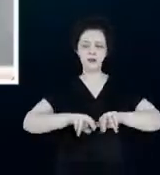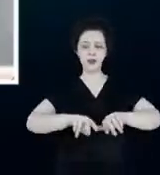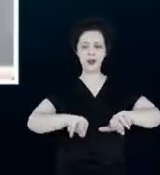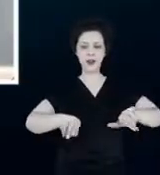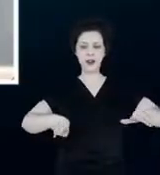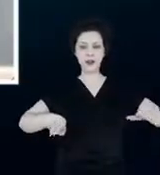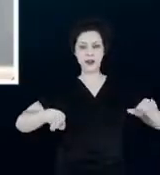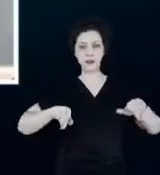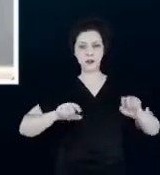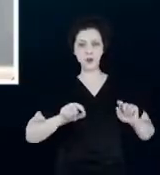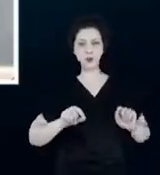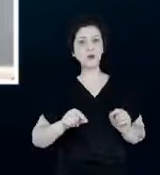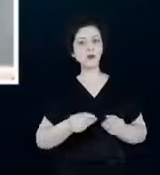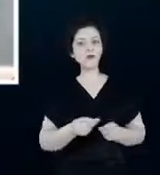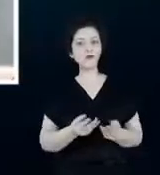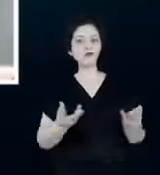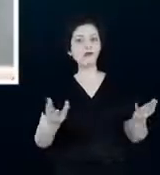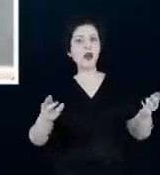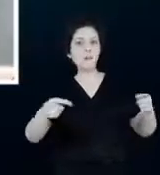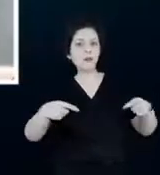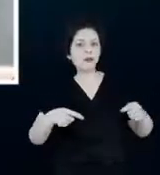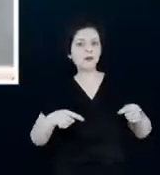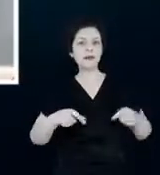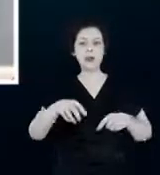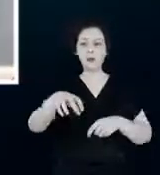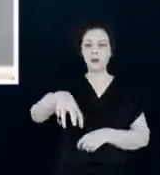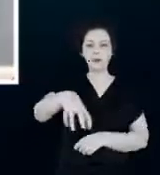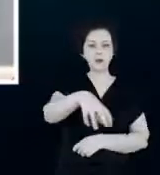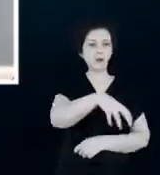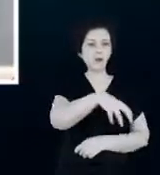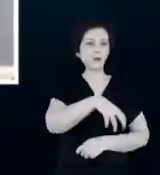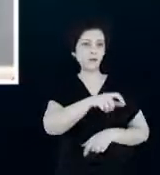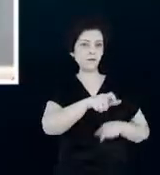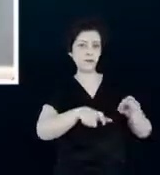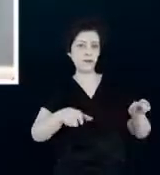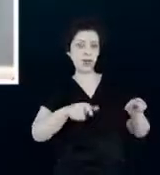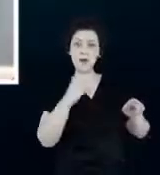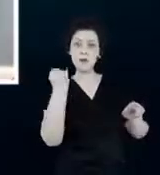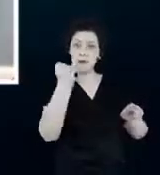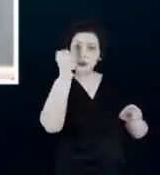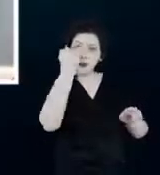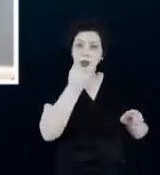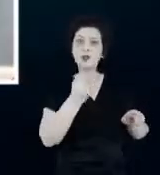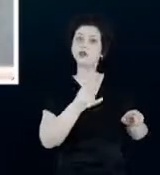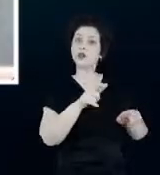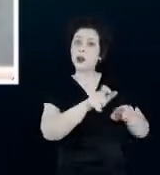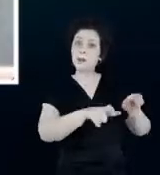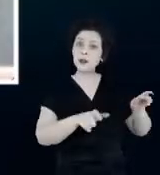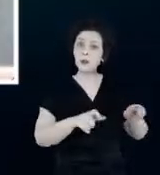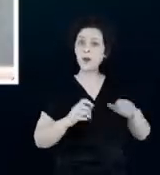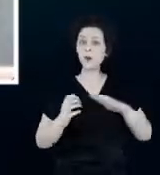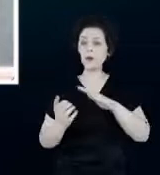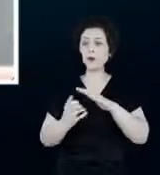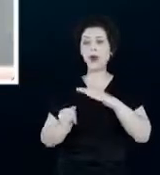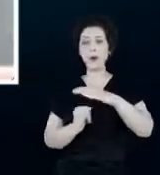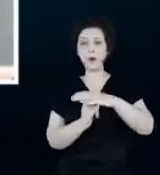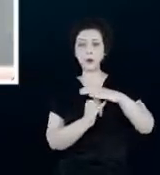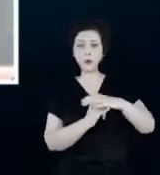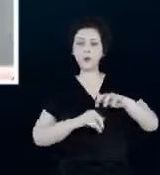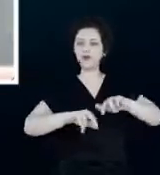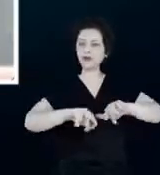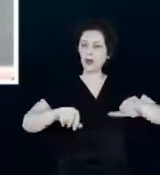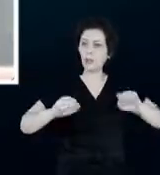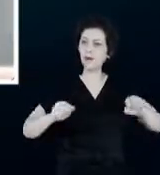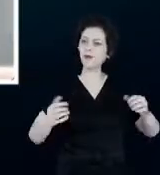aí o leque de atores relevantes que podem ser